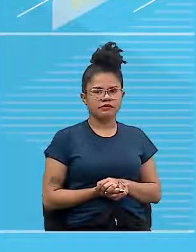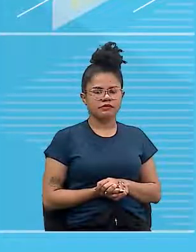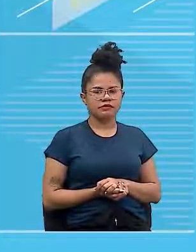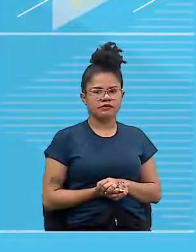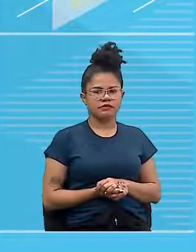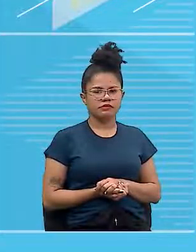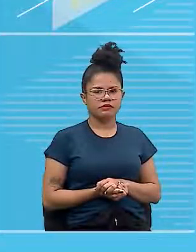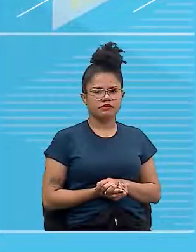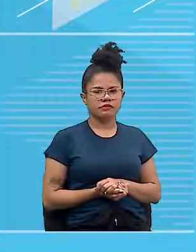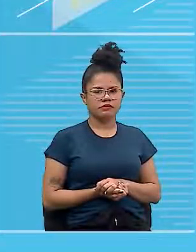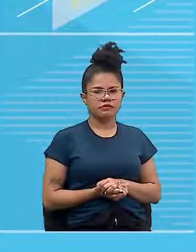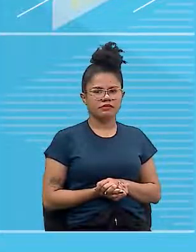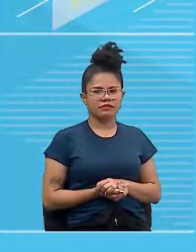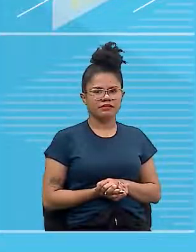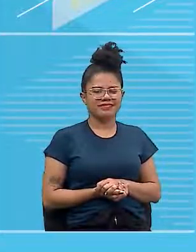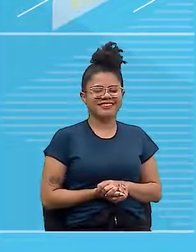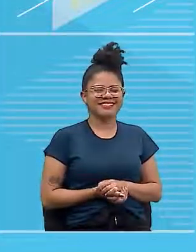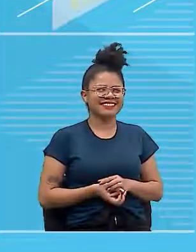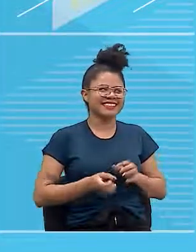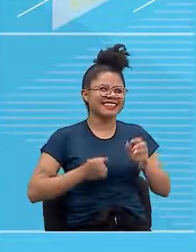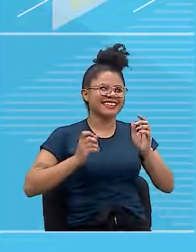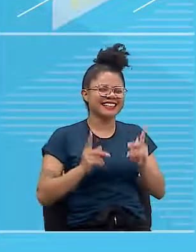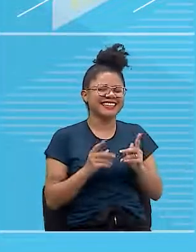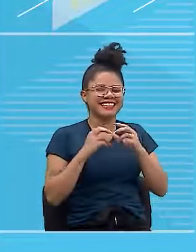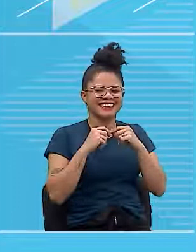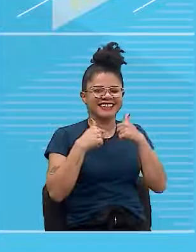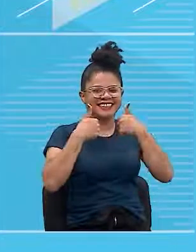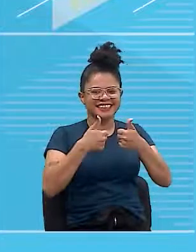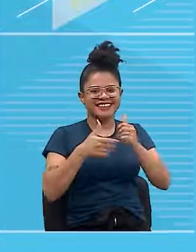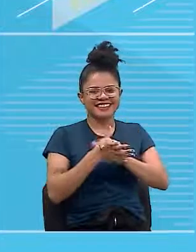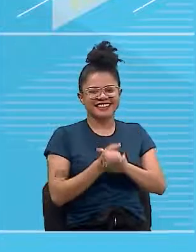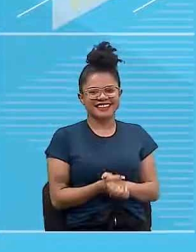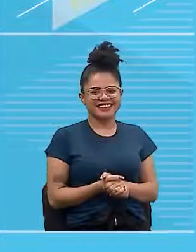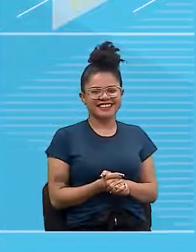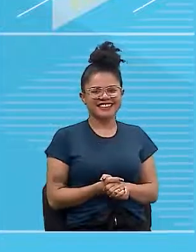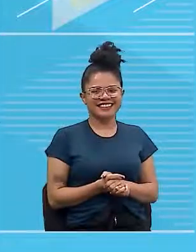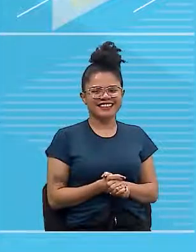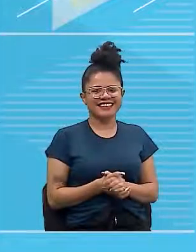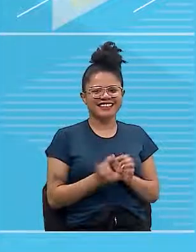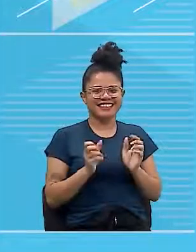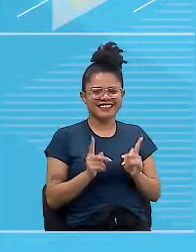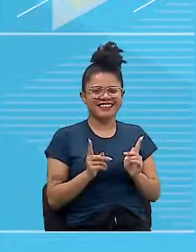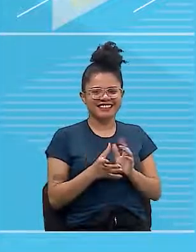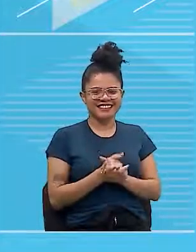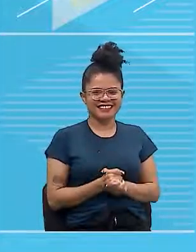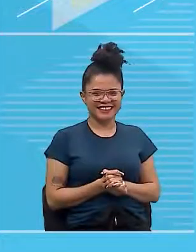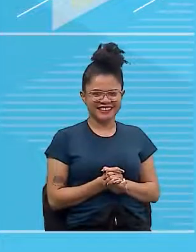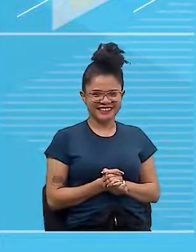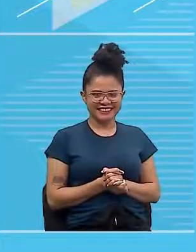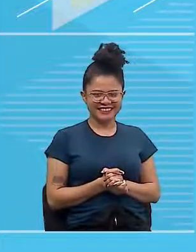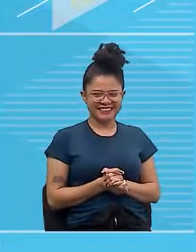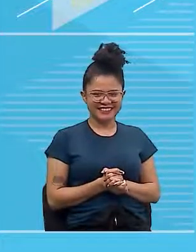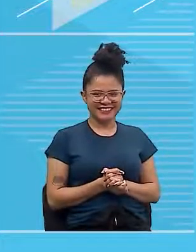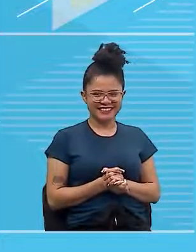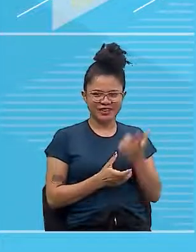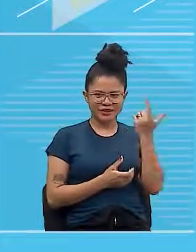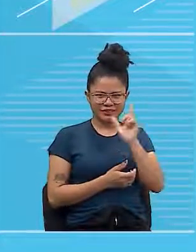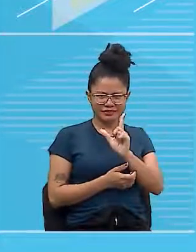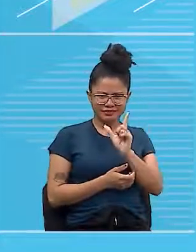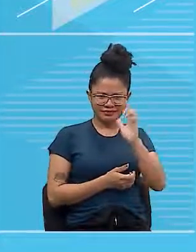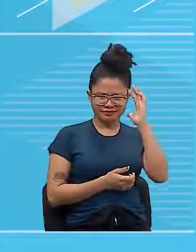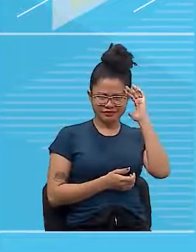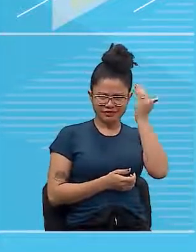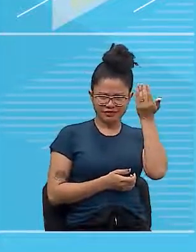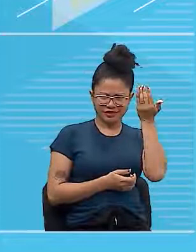E aí e a tudo bem tudo bem conseguiu